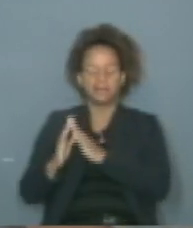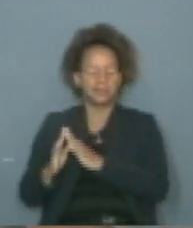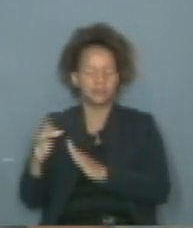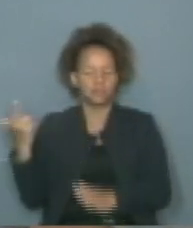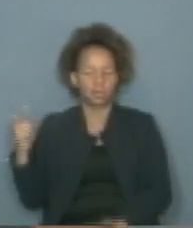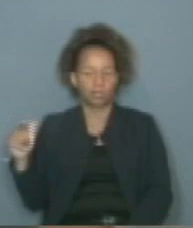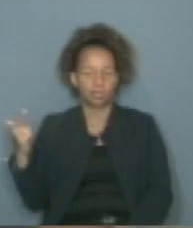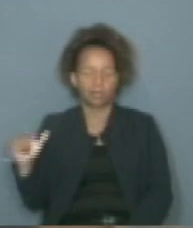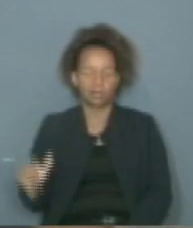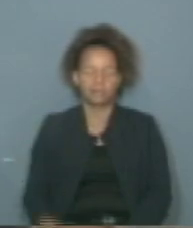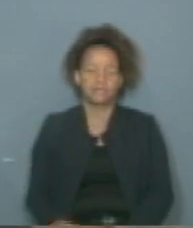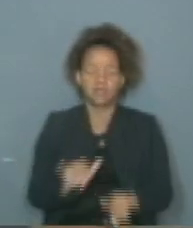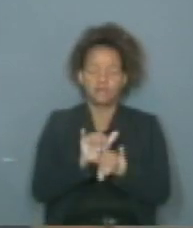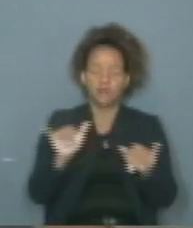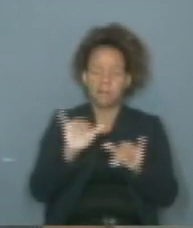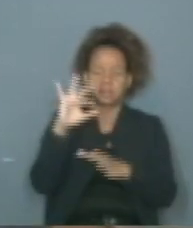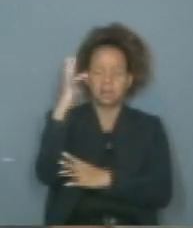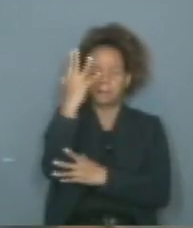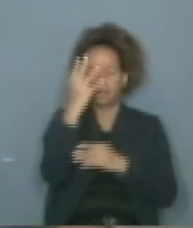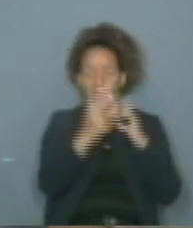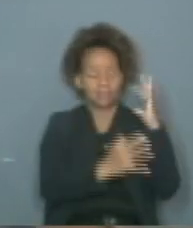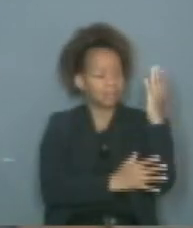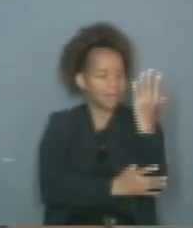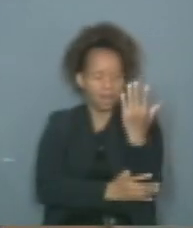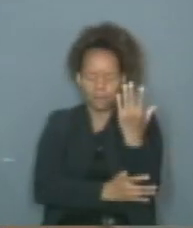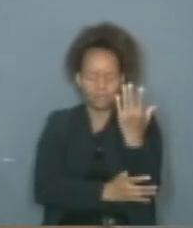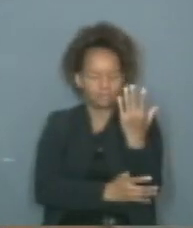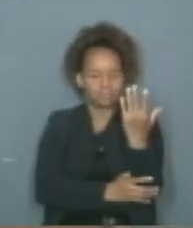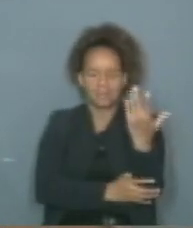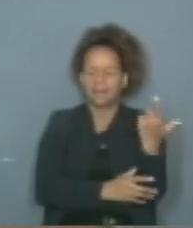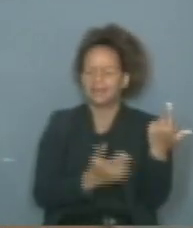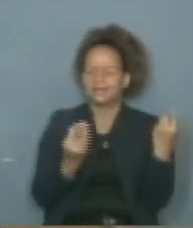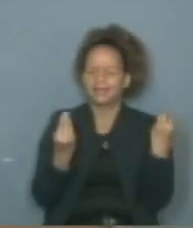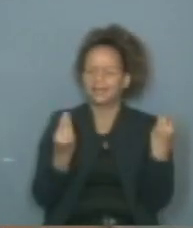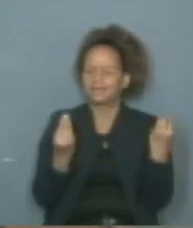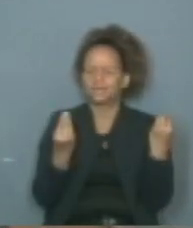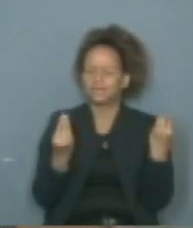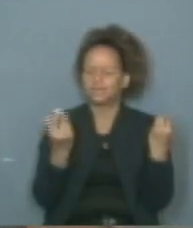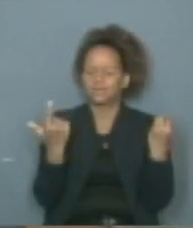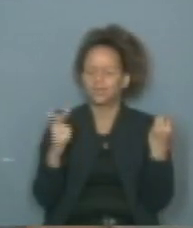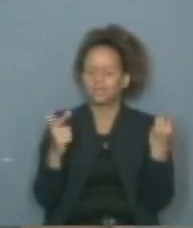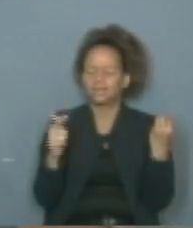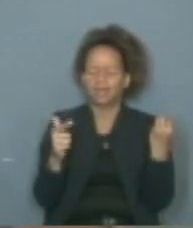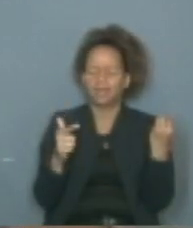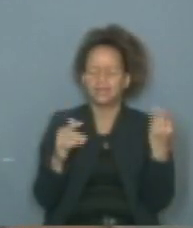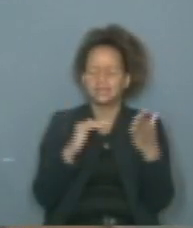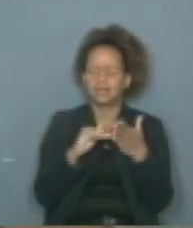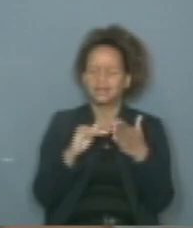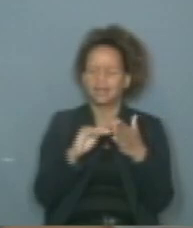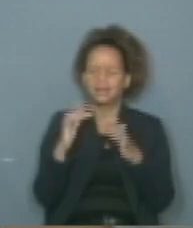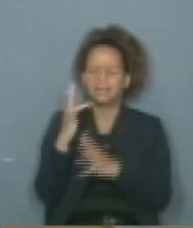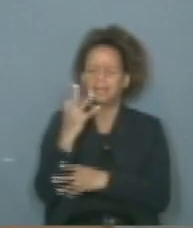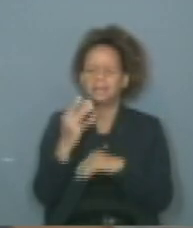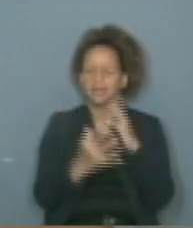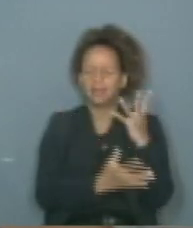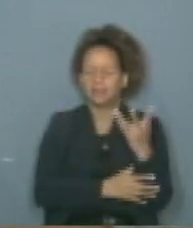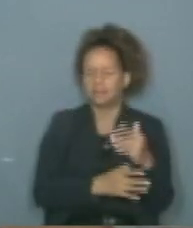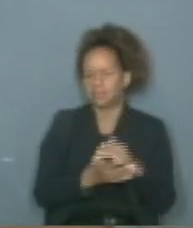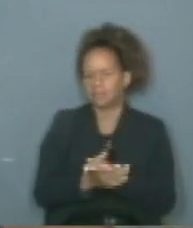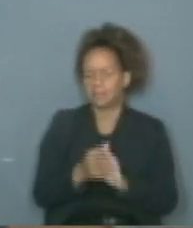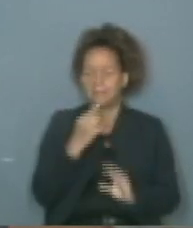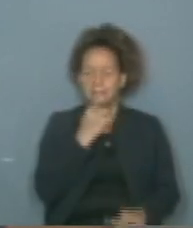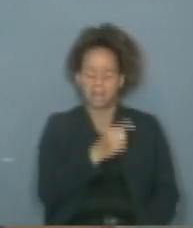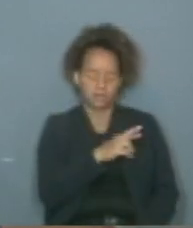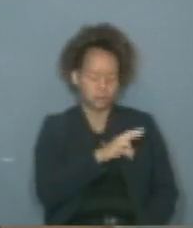também. Informações ambientais. Cadê aqui? Secretaria de Meio Ambiente, proximidade com o